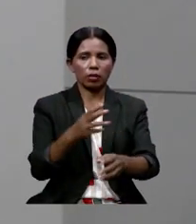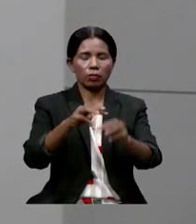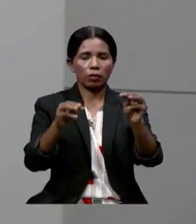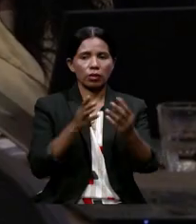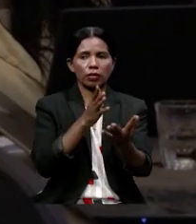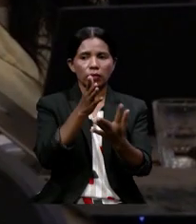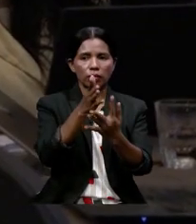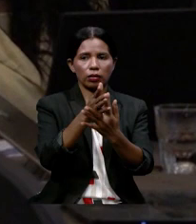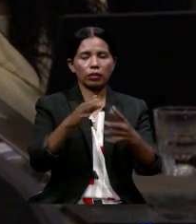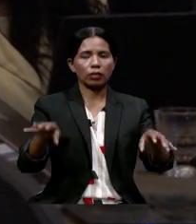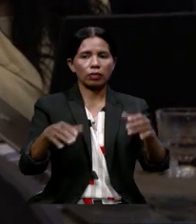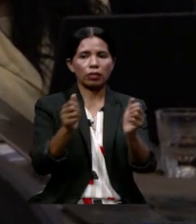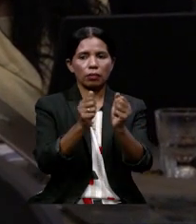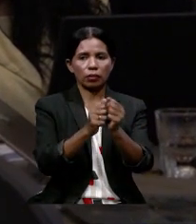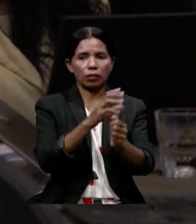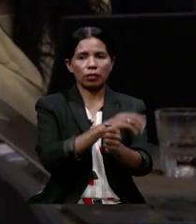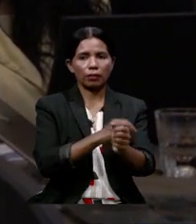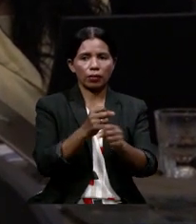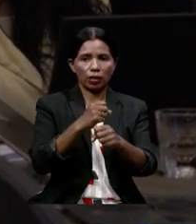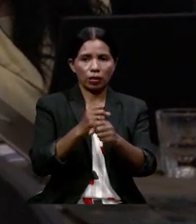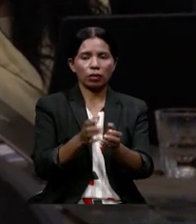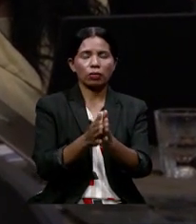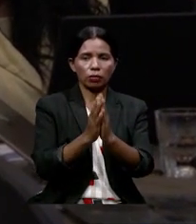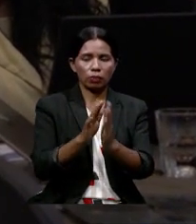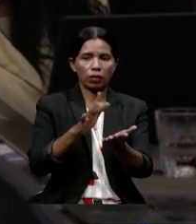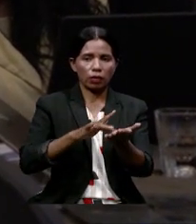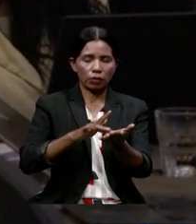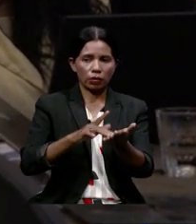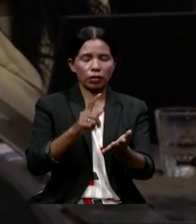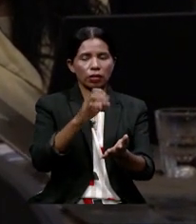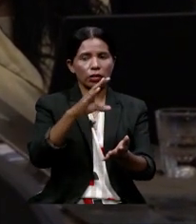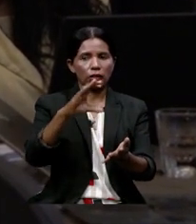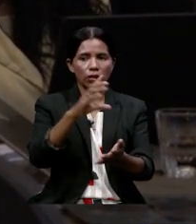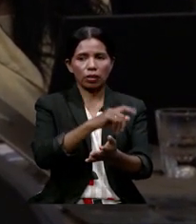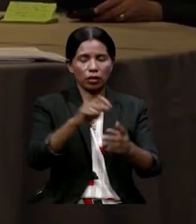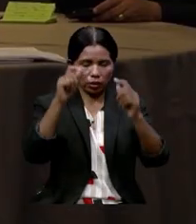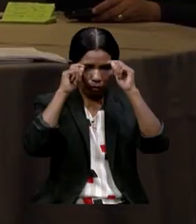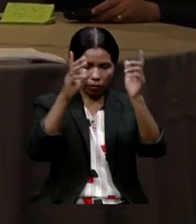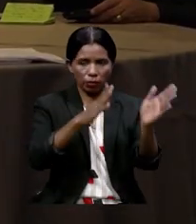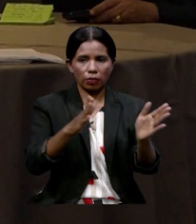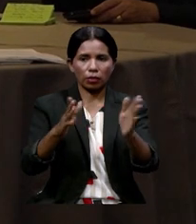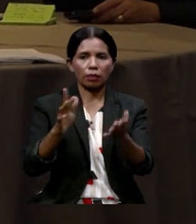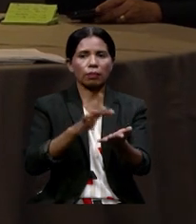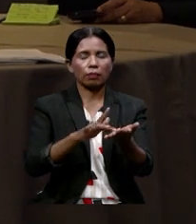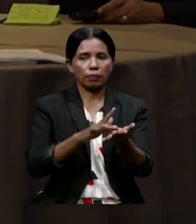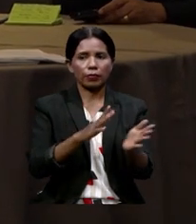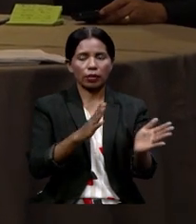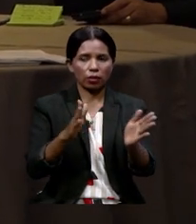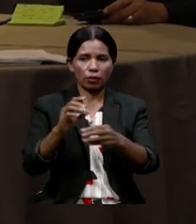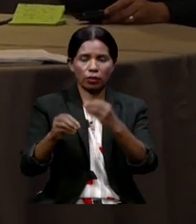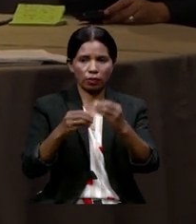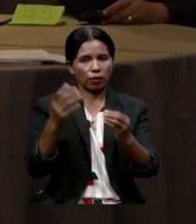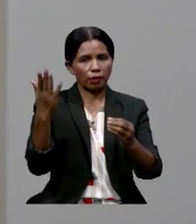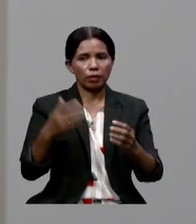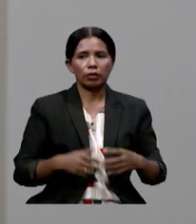acesso ba sistema M-Supply o di halo pedido ba Aimoru. Tik Timor preparou na plano no solução técnico ba sistema refere.